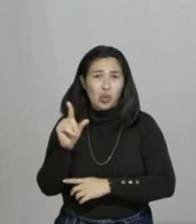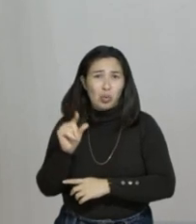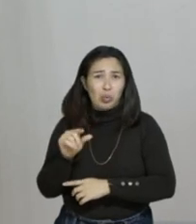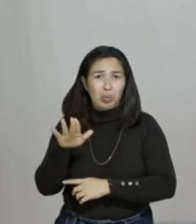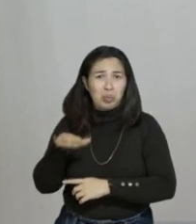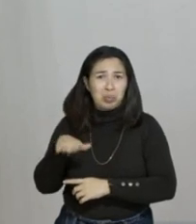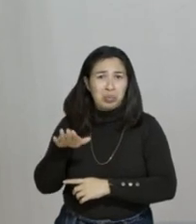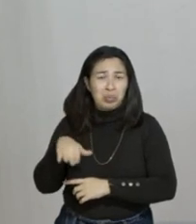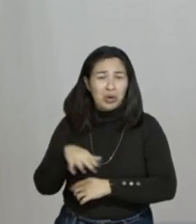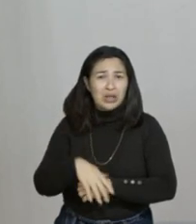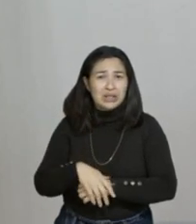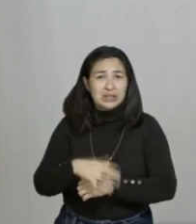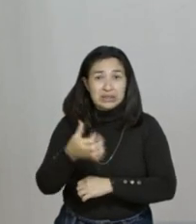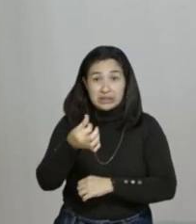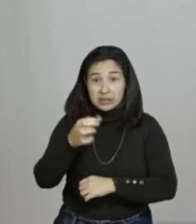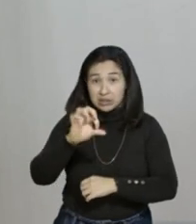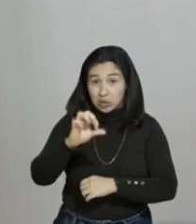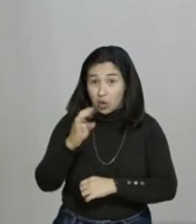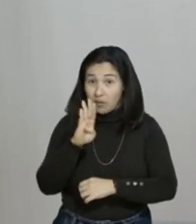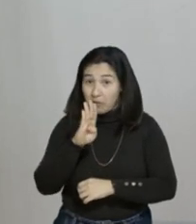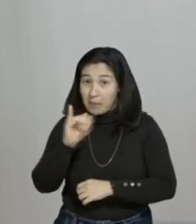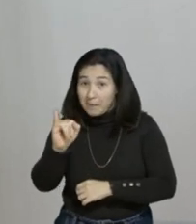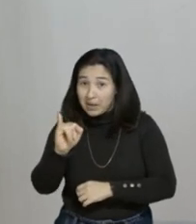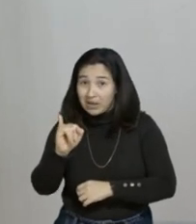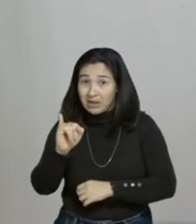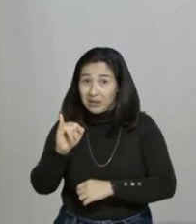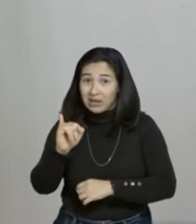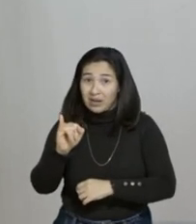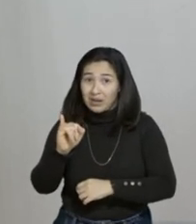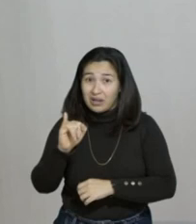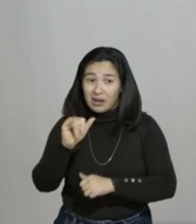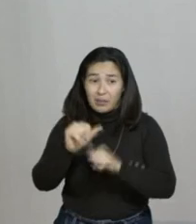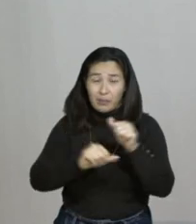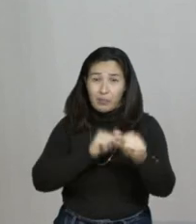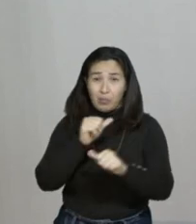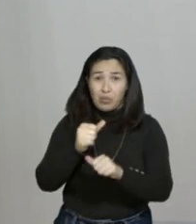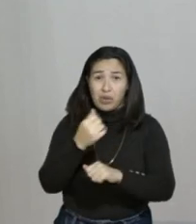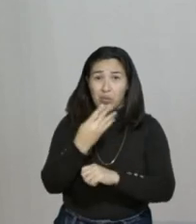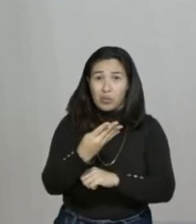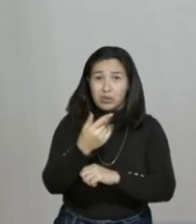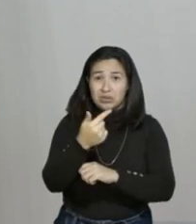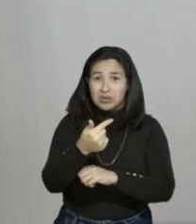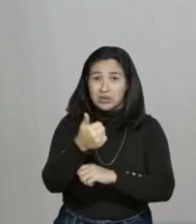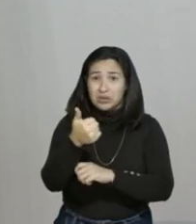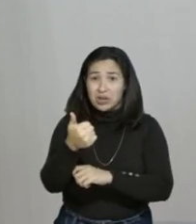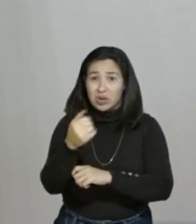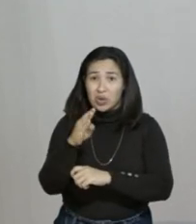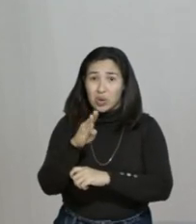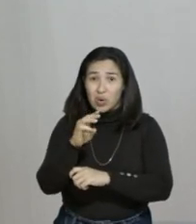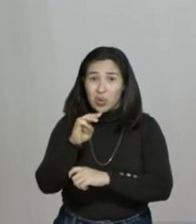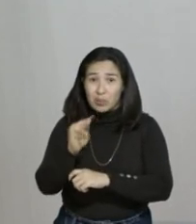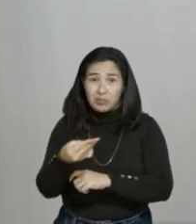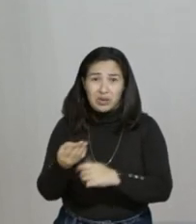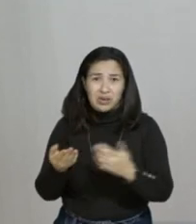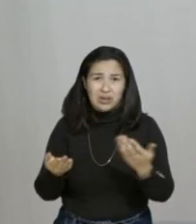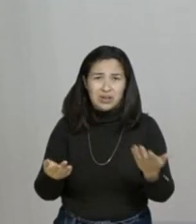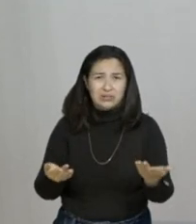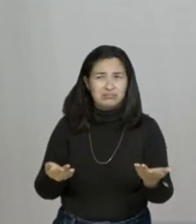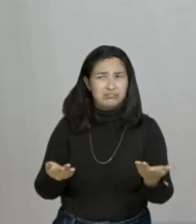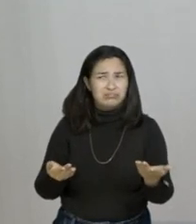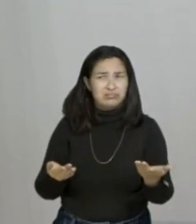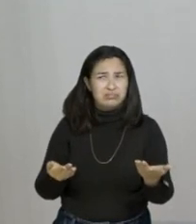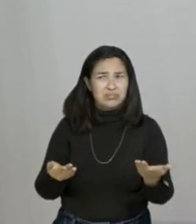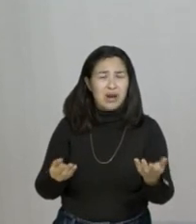de 69 bi para 471 milhões fica